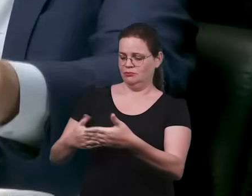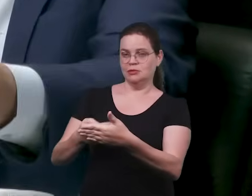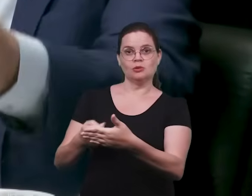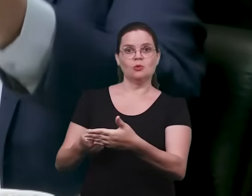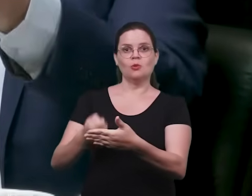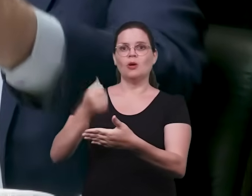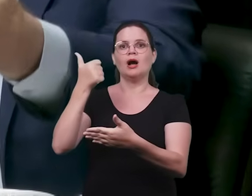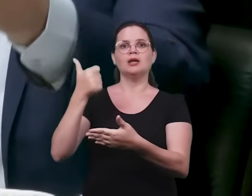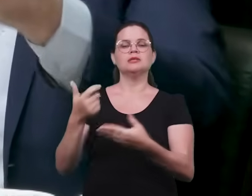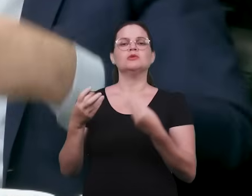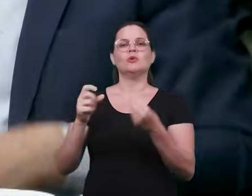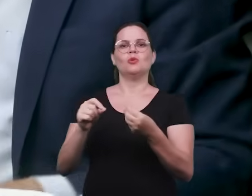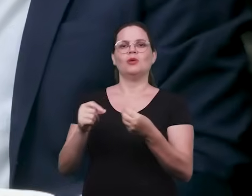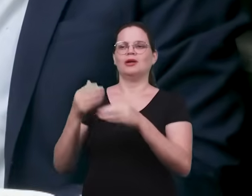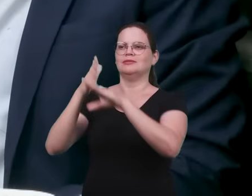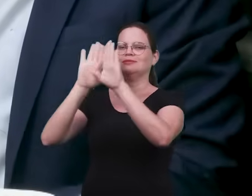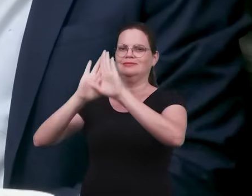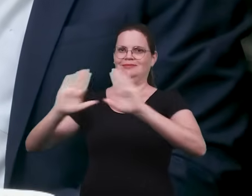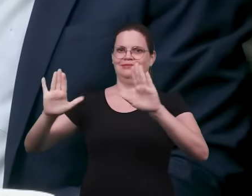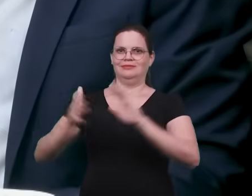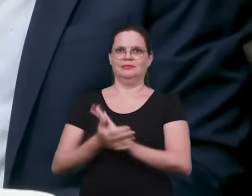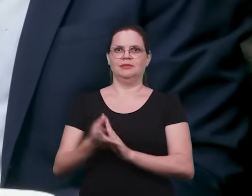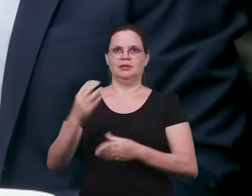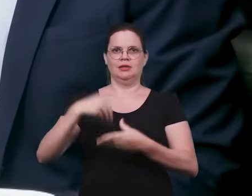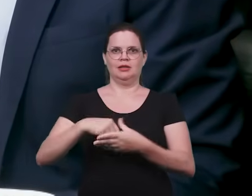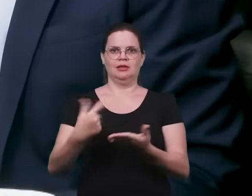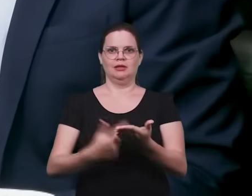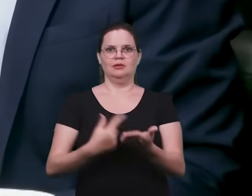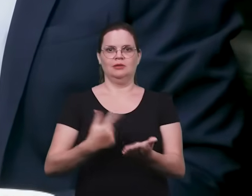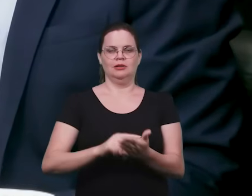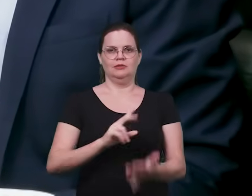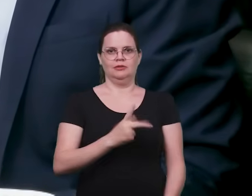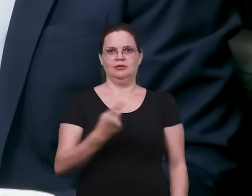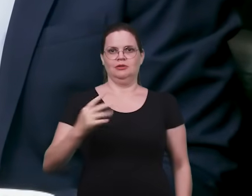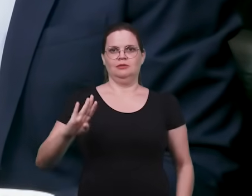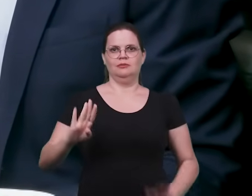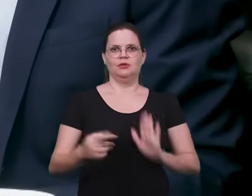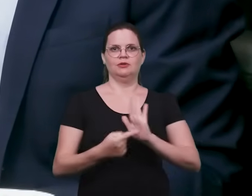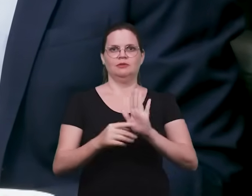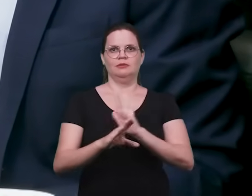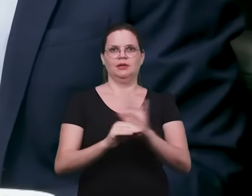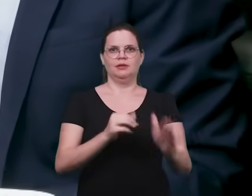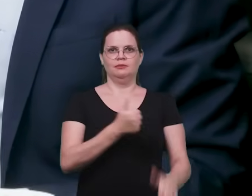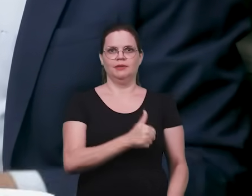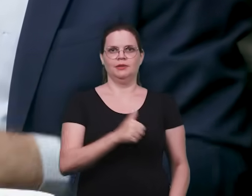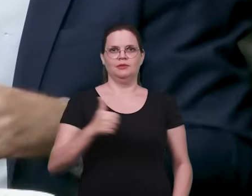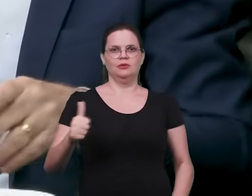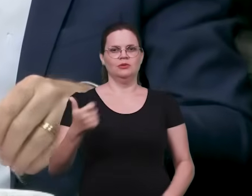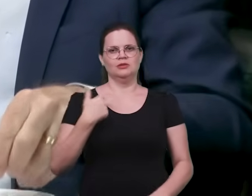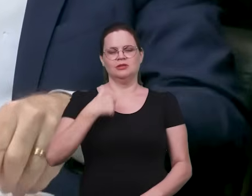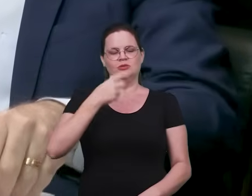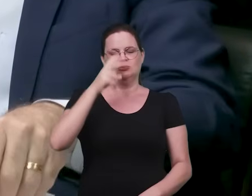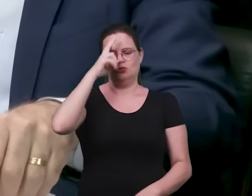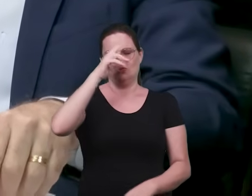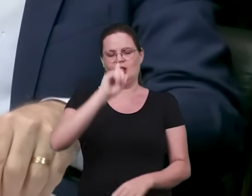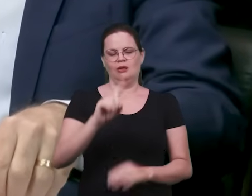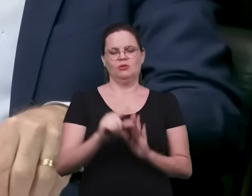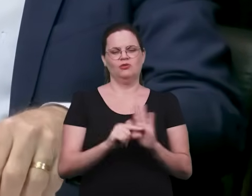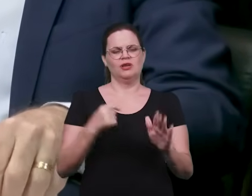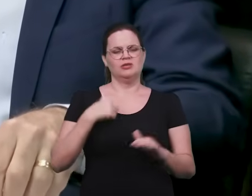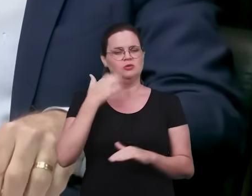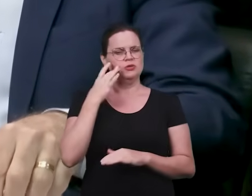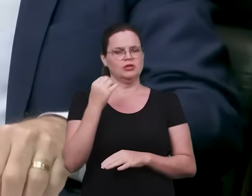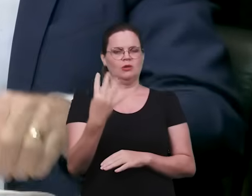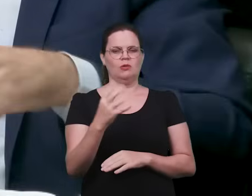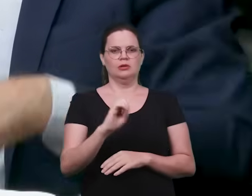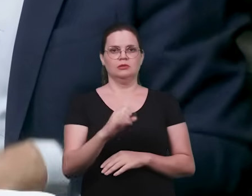colocar na terra prometida. Né? Está lá em Hebreus também, no capítulo 11. Não me lembro agora o verso, não sei se é verso